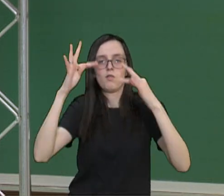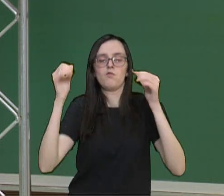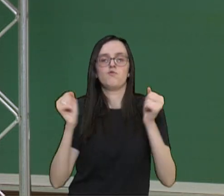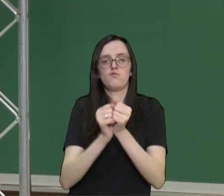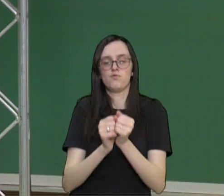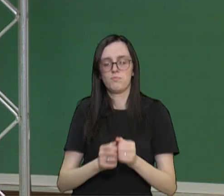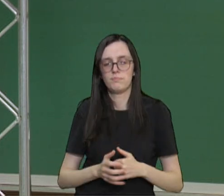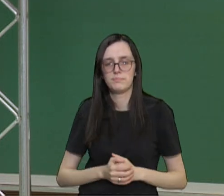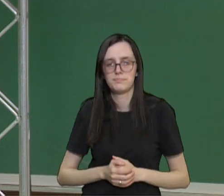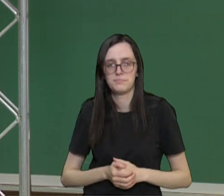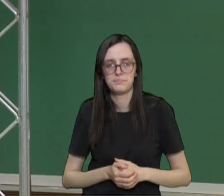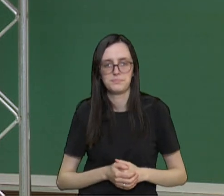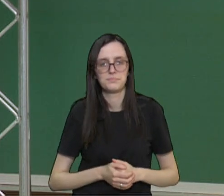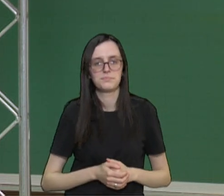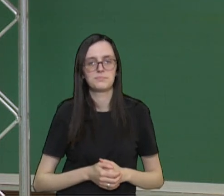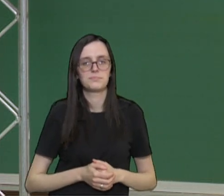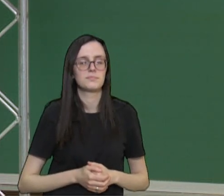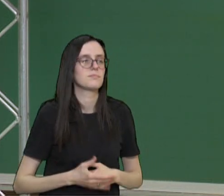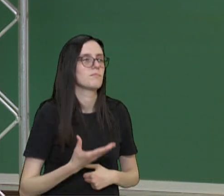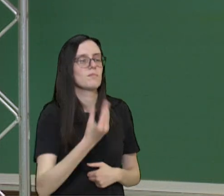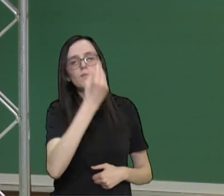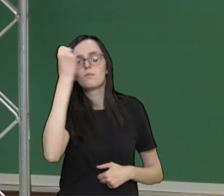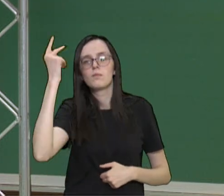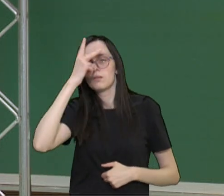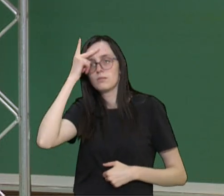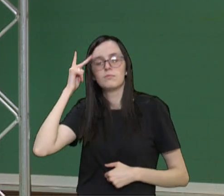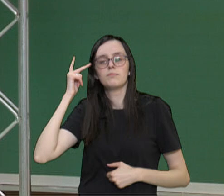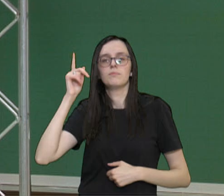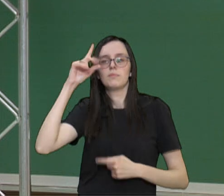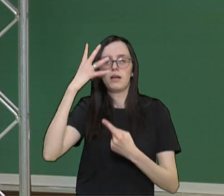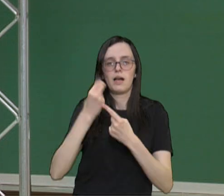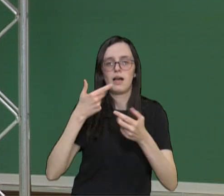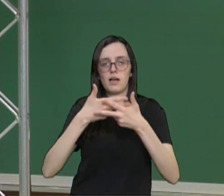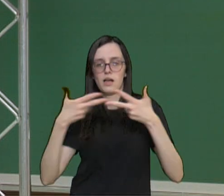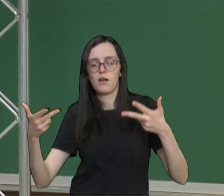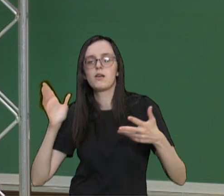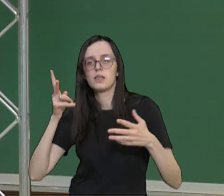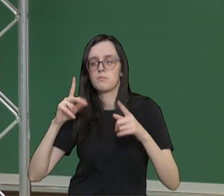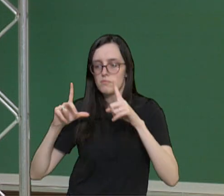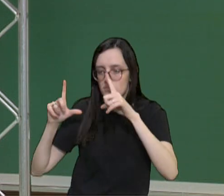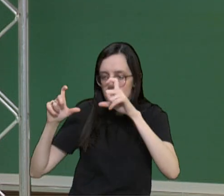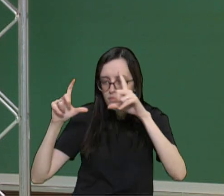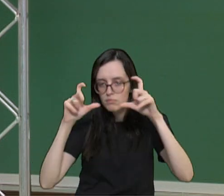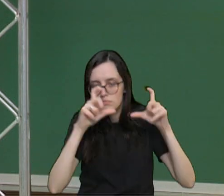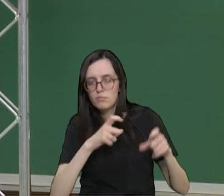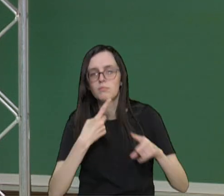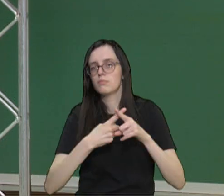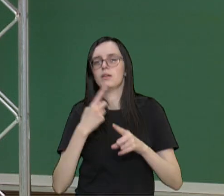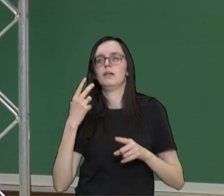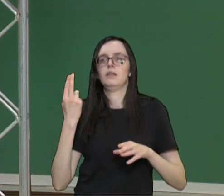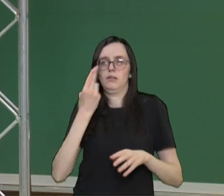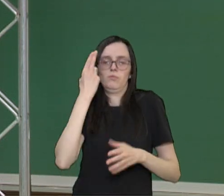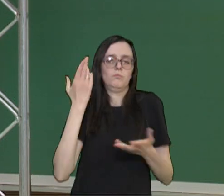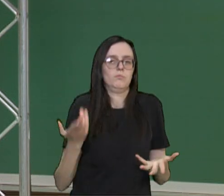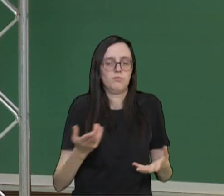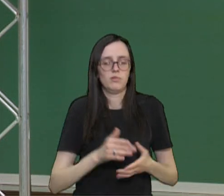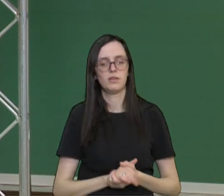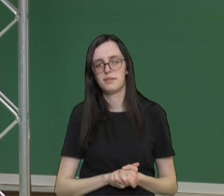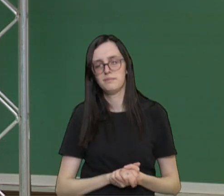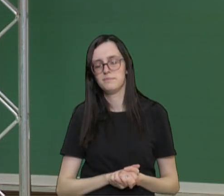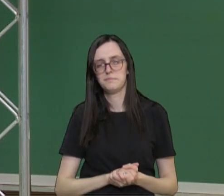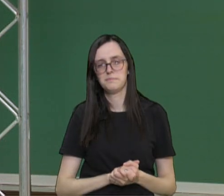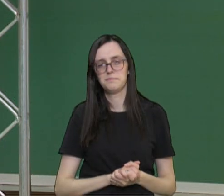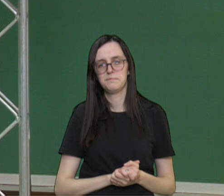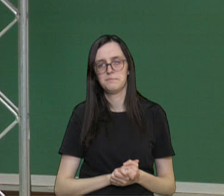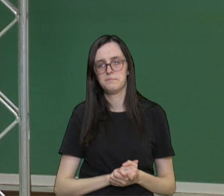Pessoal, muitos artistas, principalmente que trabalham instalação, interferência, tudo, eles fotografam a sua arte, porque não dá, entendeu? O